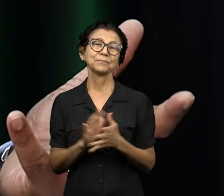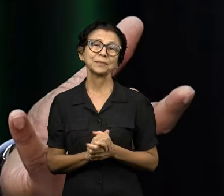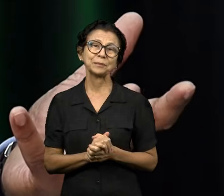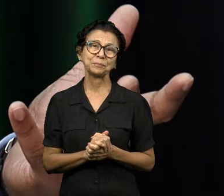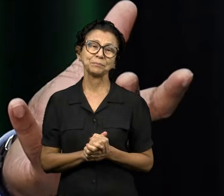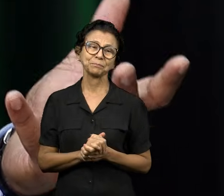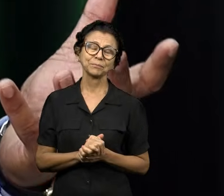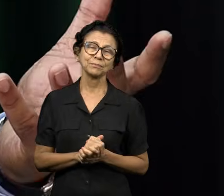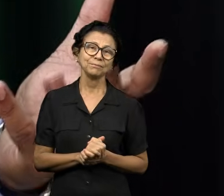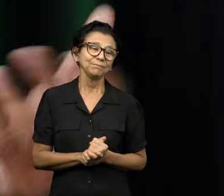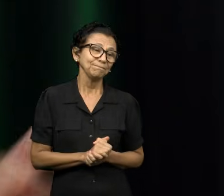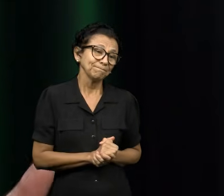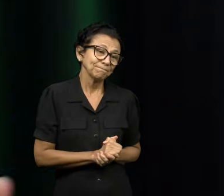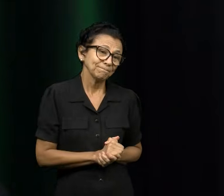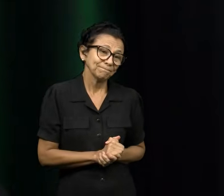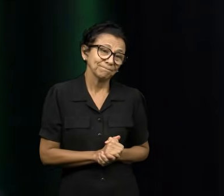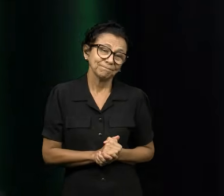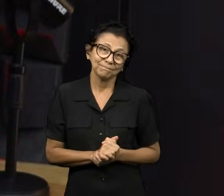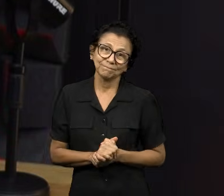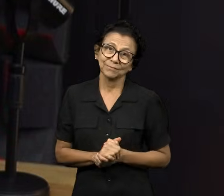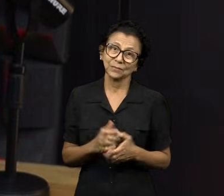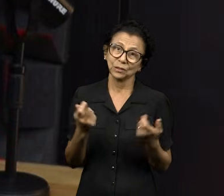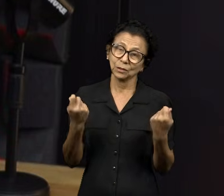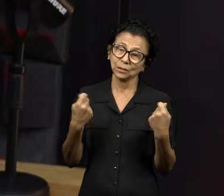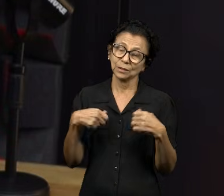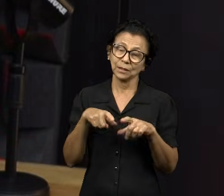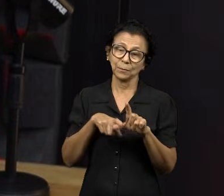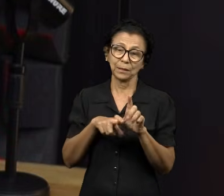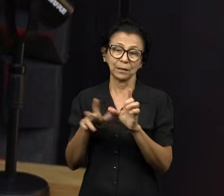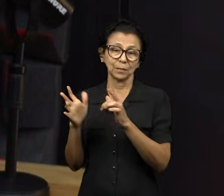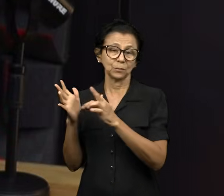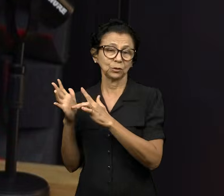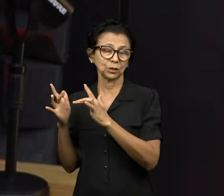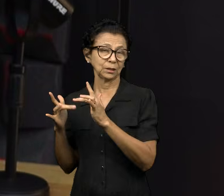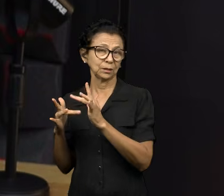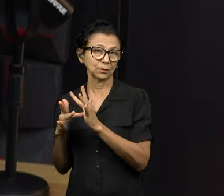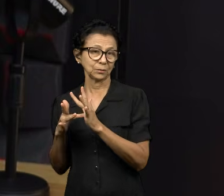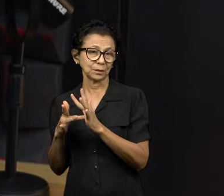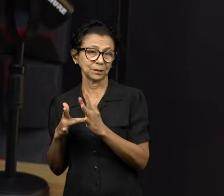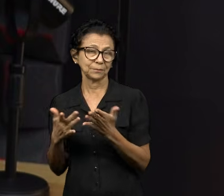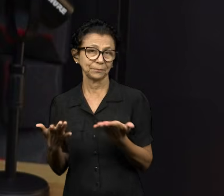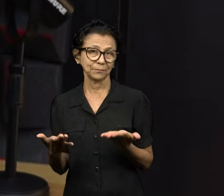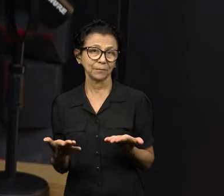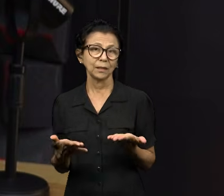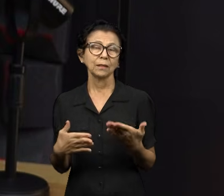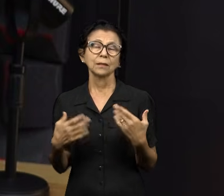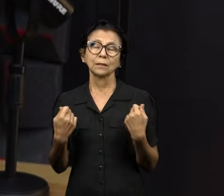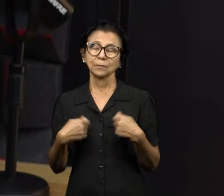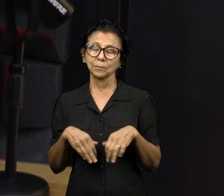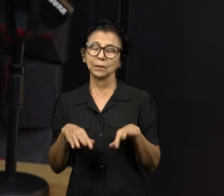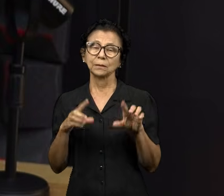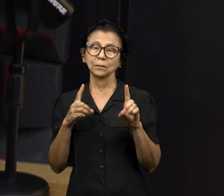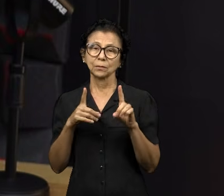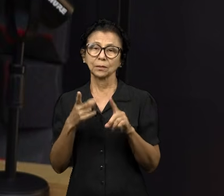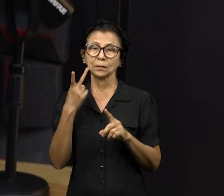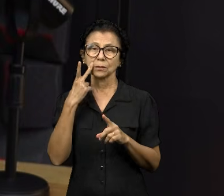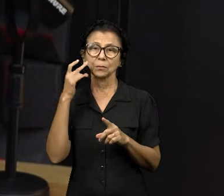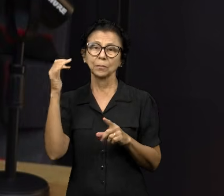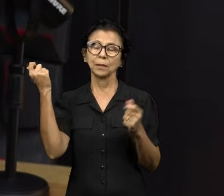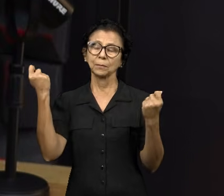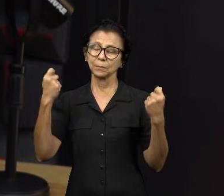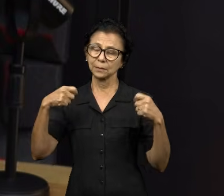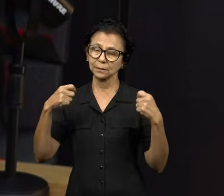cabeça. Né? Então, sem Jesus, nós não podemos fazer nada. Não podemos fazer coisa sem alguma. A operação, sem a doutrina do Pai, nós não podemos fazer nada.